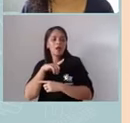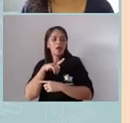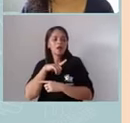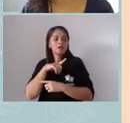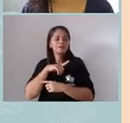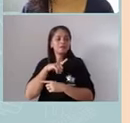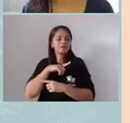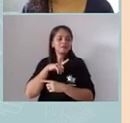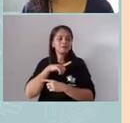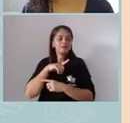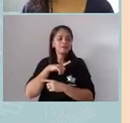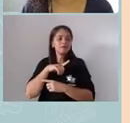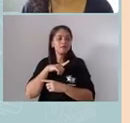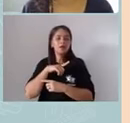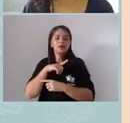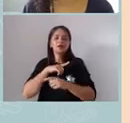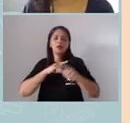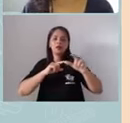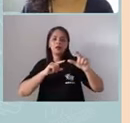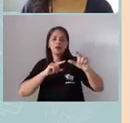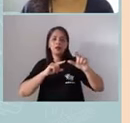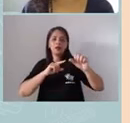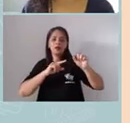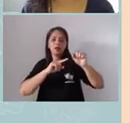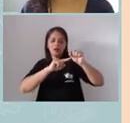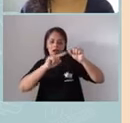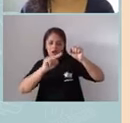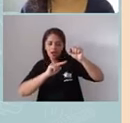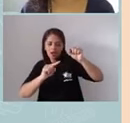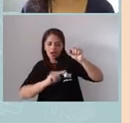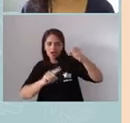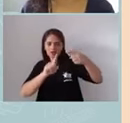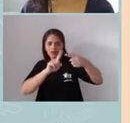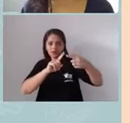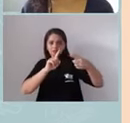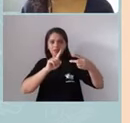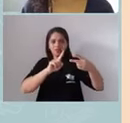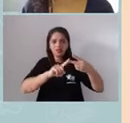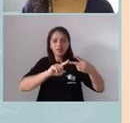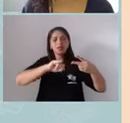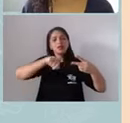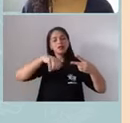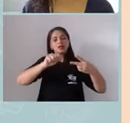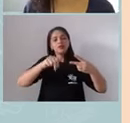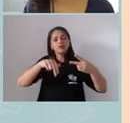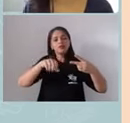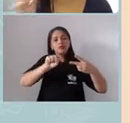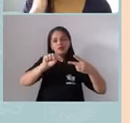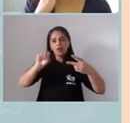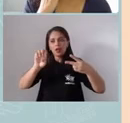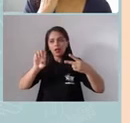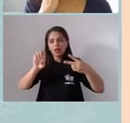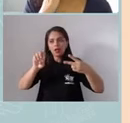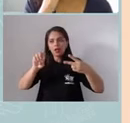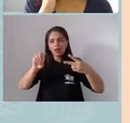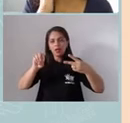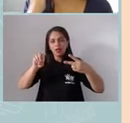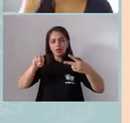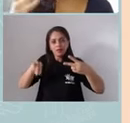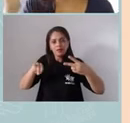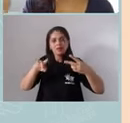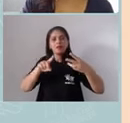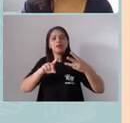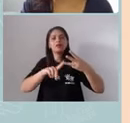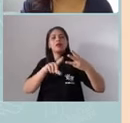sido aplicada aqui no Brasil, se eu não me engano. Acho que se tem, são poucas doses, né? As que estão sendo mais aplicadas são